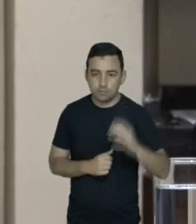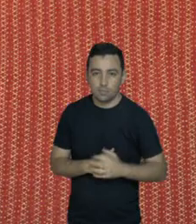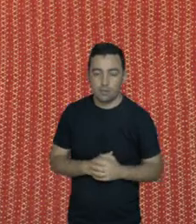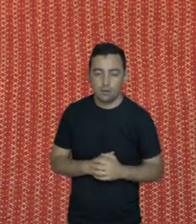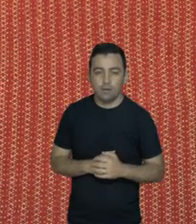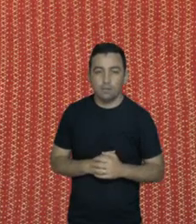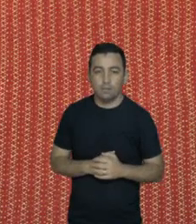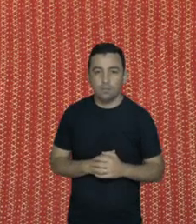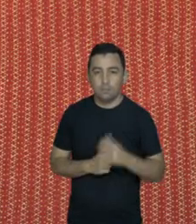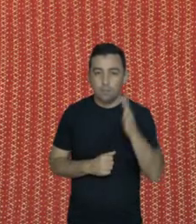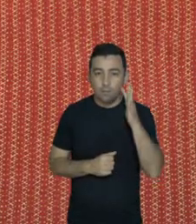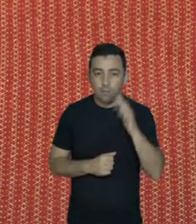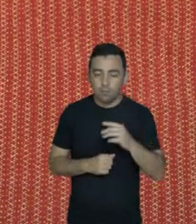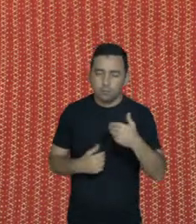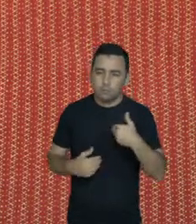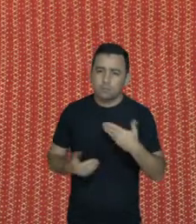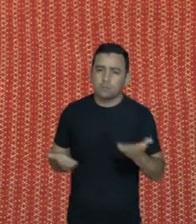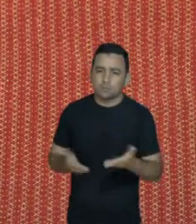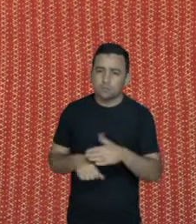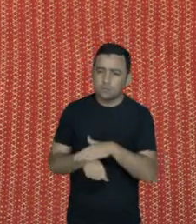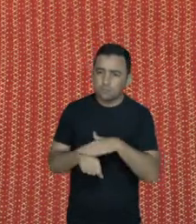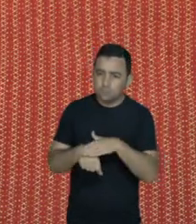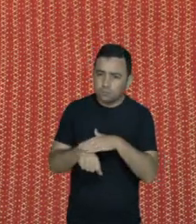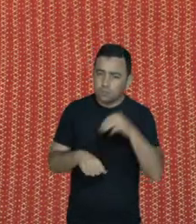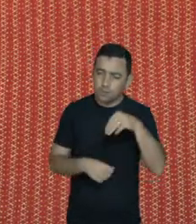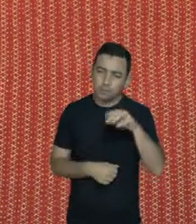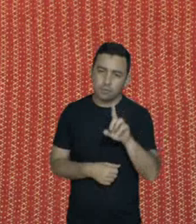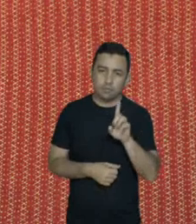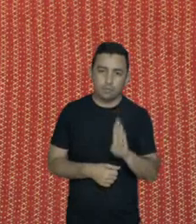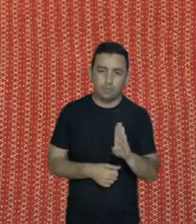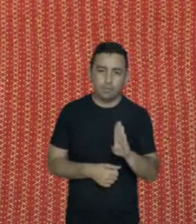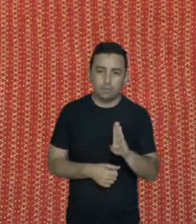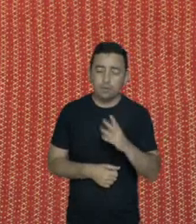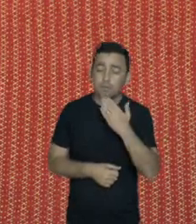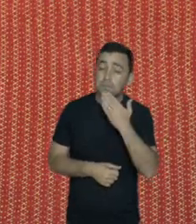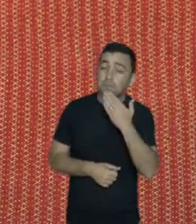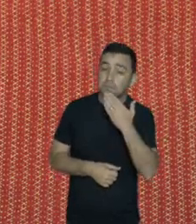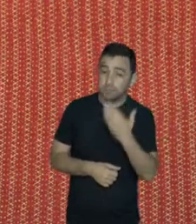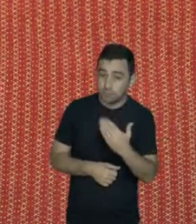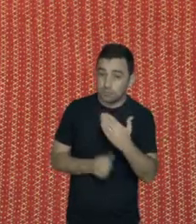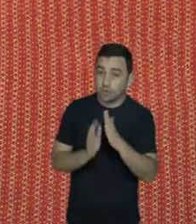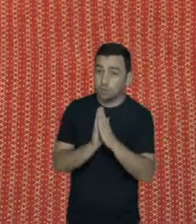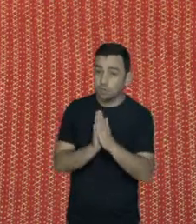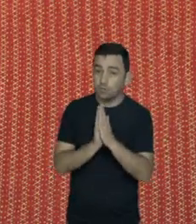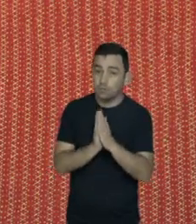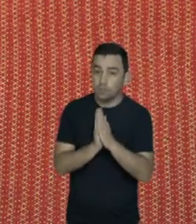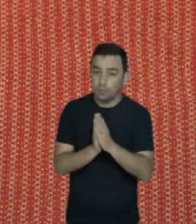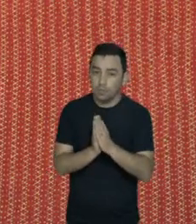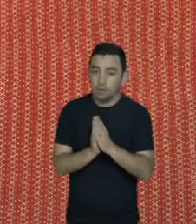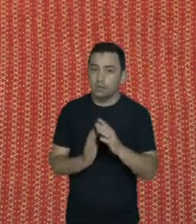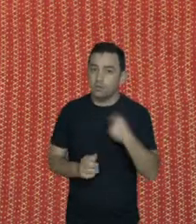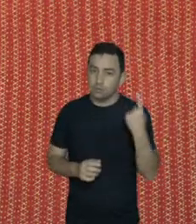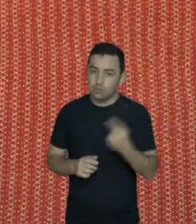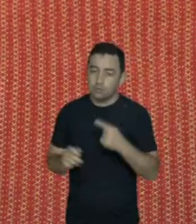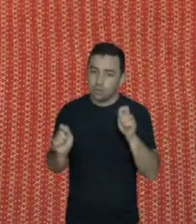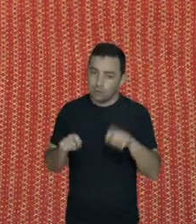Senhor presidente, hoje, em conversa com a nossa bancada do MDB, a gente solicita, se possível, que a gente possa